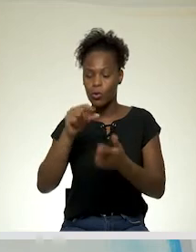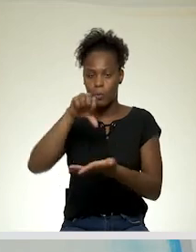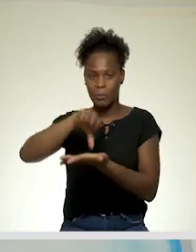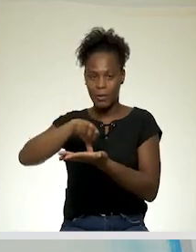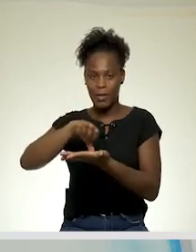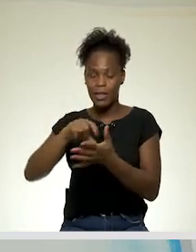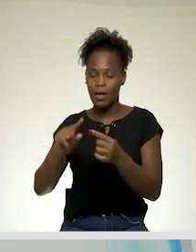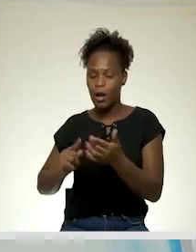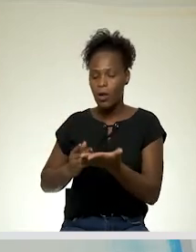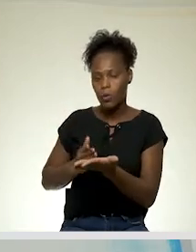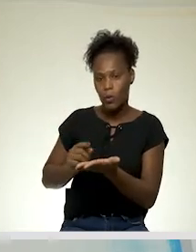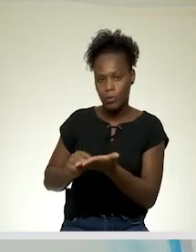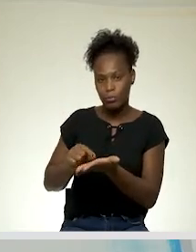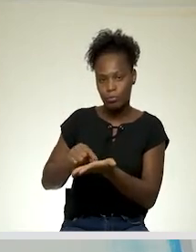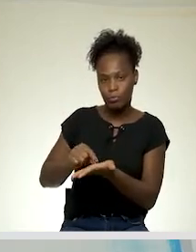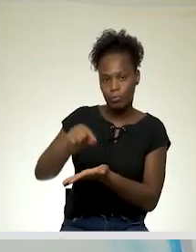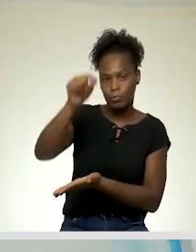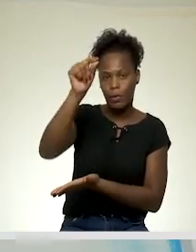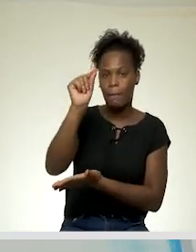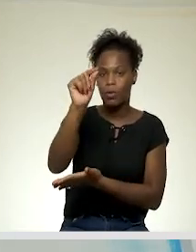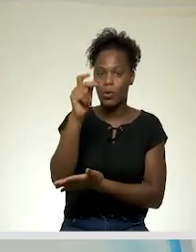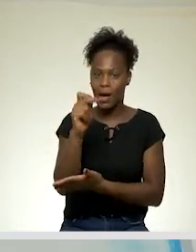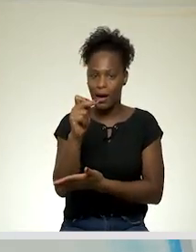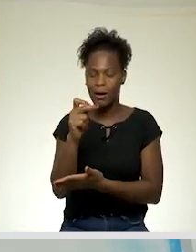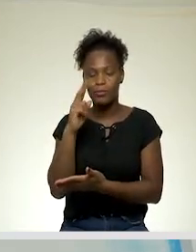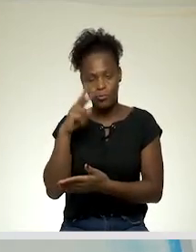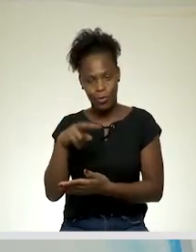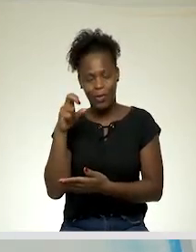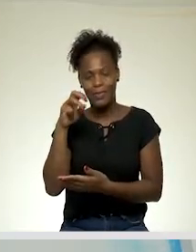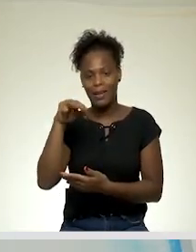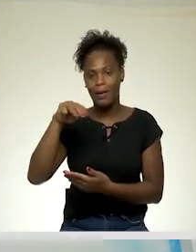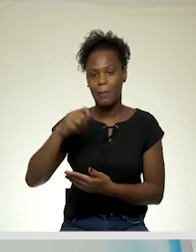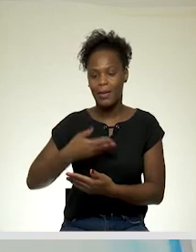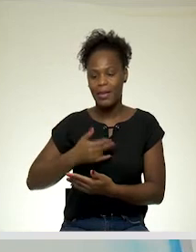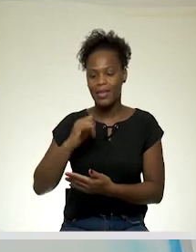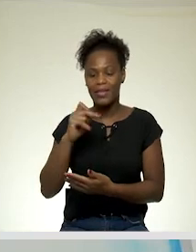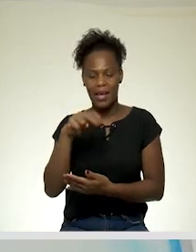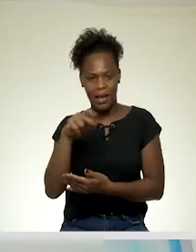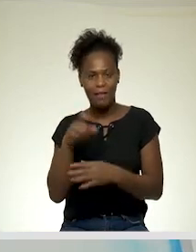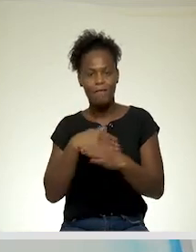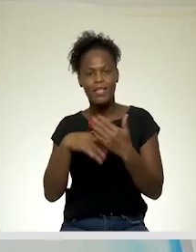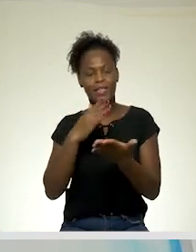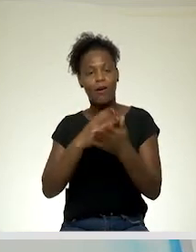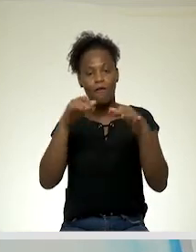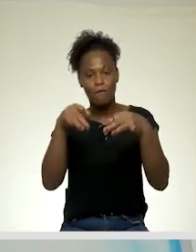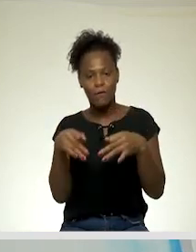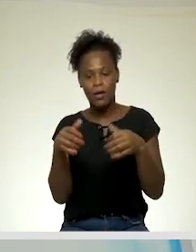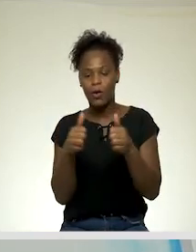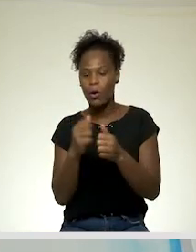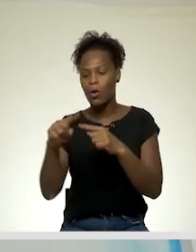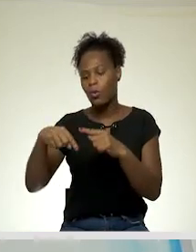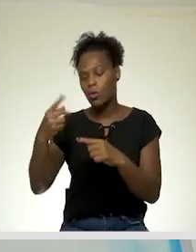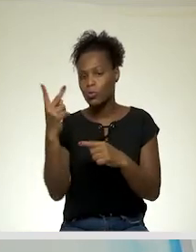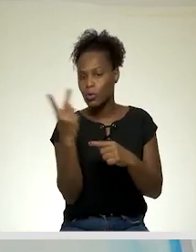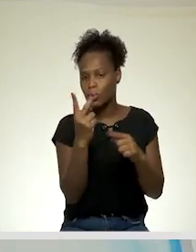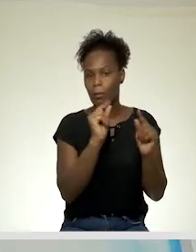vértice A. Logo, tiramos a mediana. Fazemos isso até ao final, com os outros